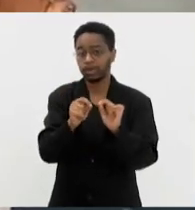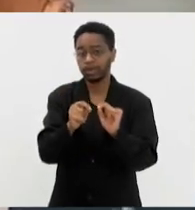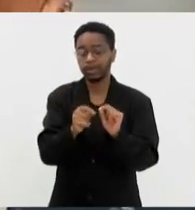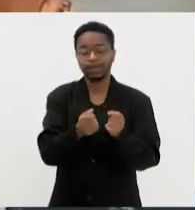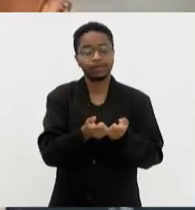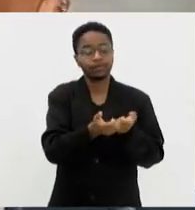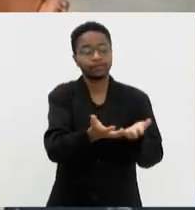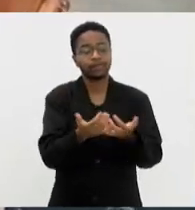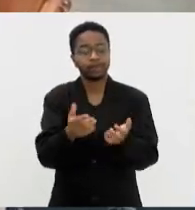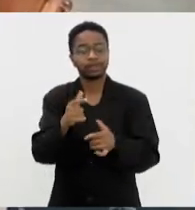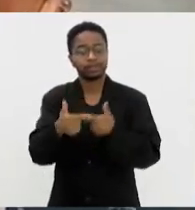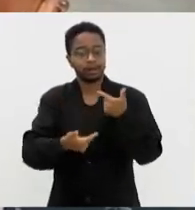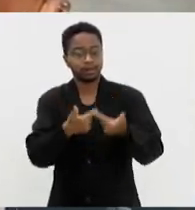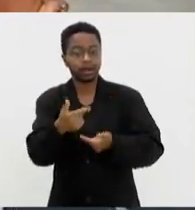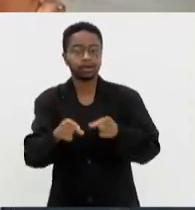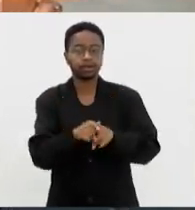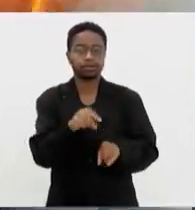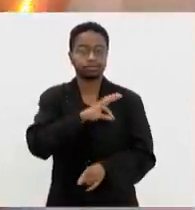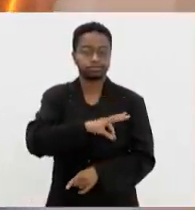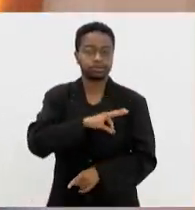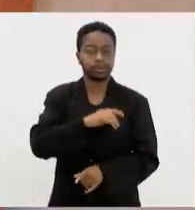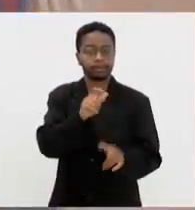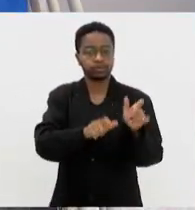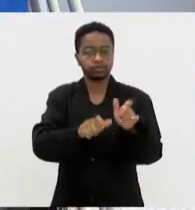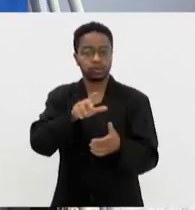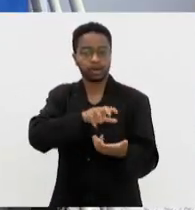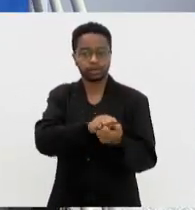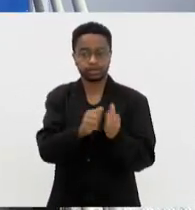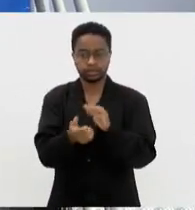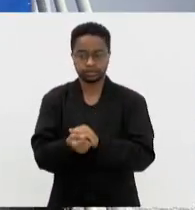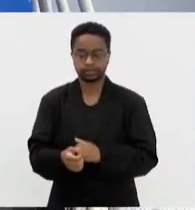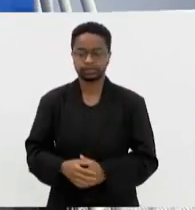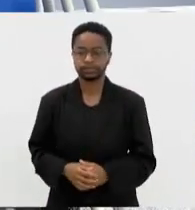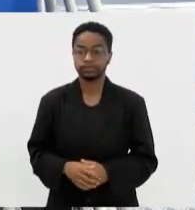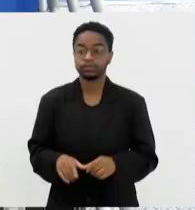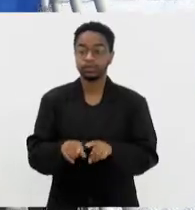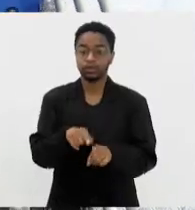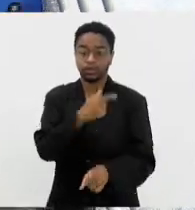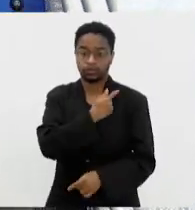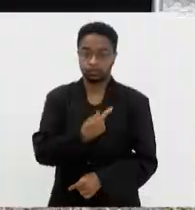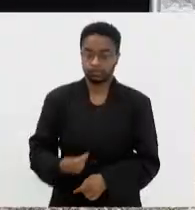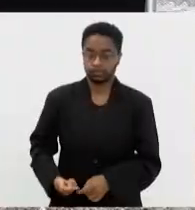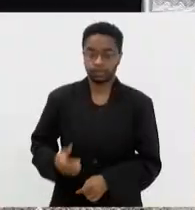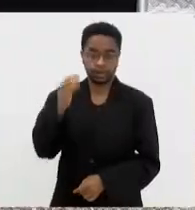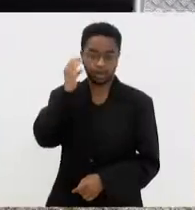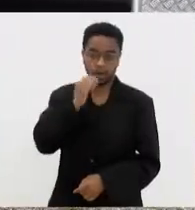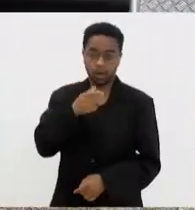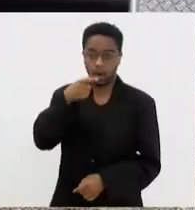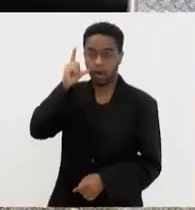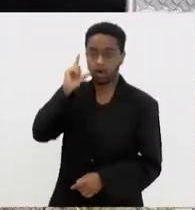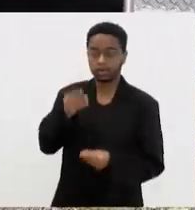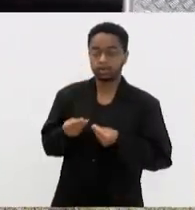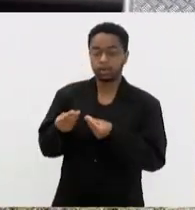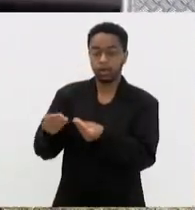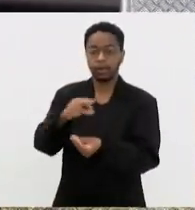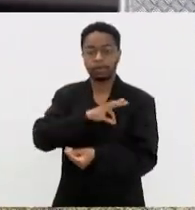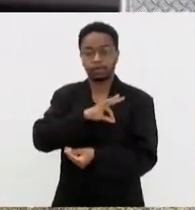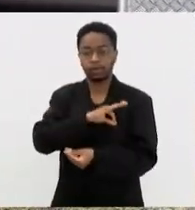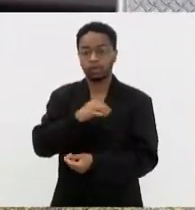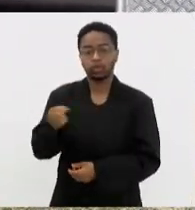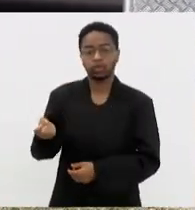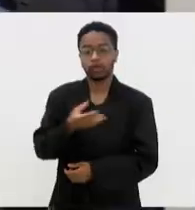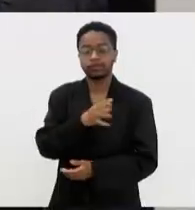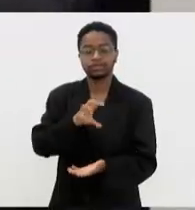e renda dos artesãos de todo o estado. O governador Cláudio Castro entregou na manhã de ontem à Polícia Militar o novo